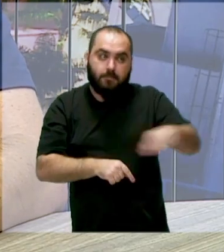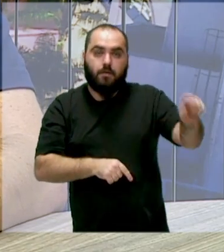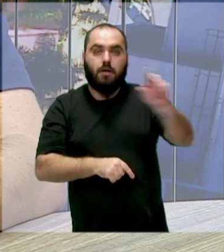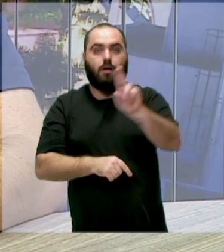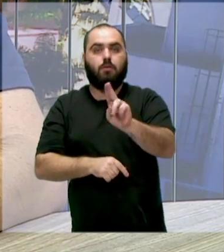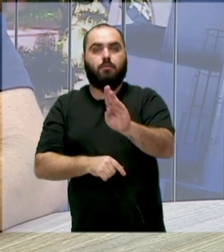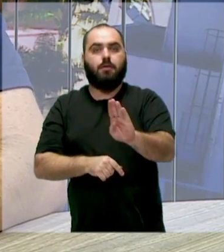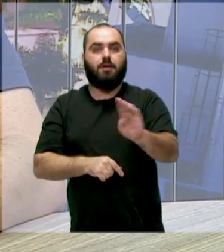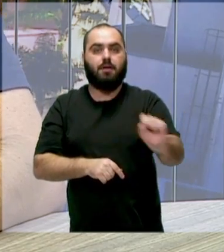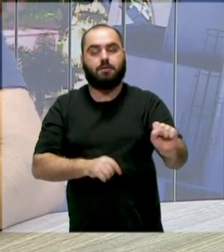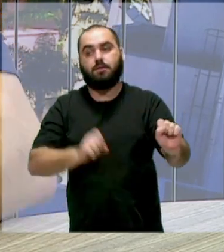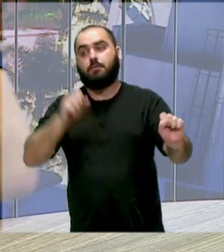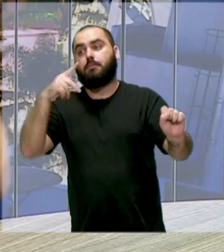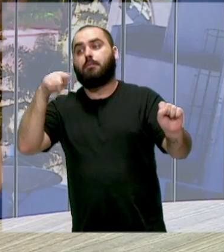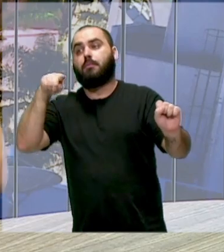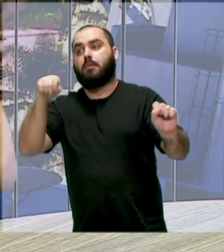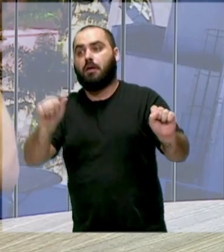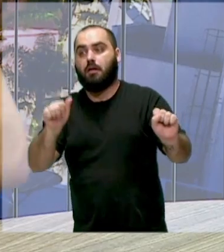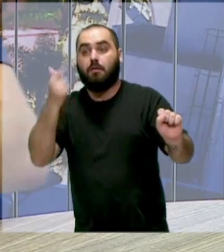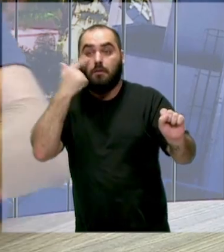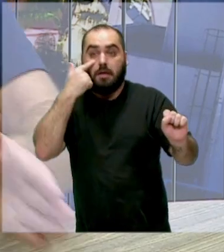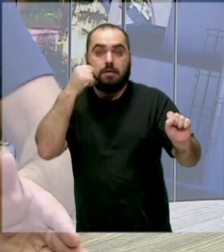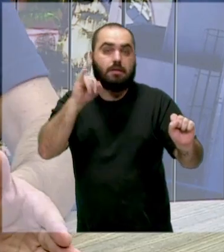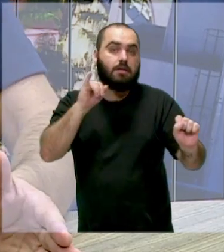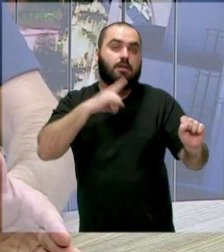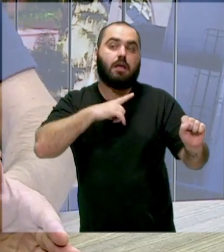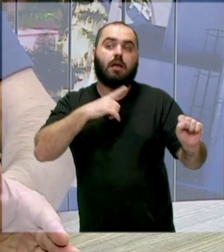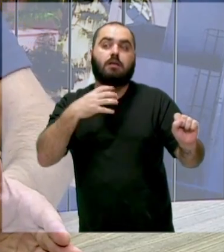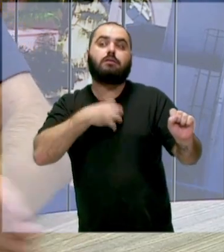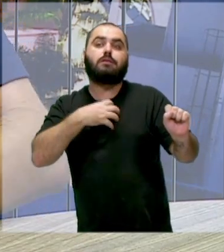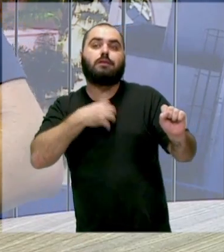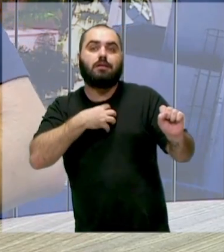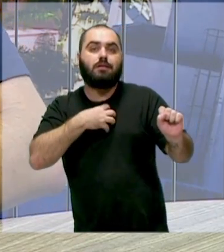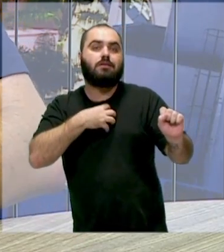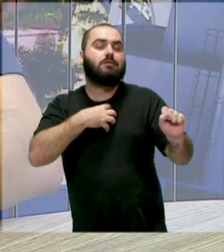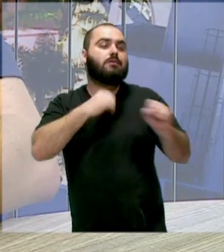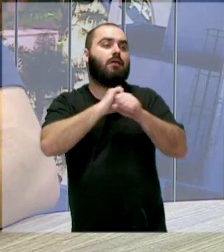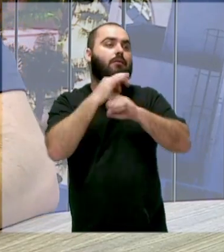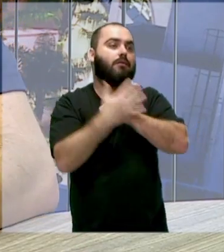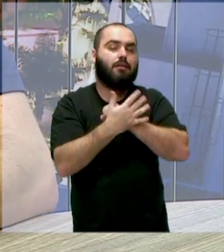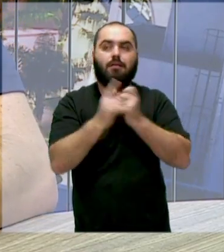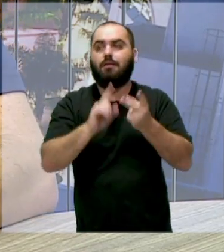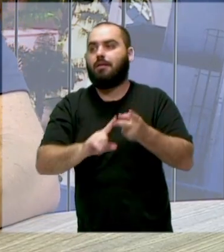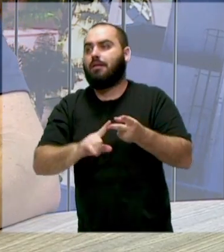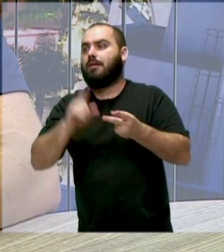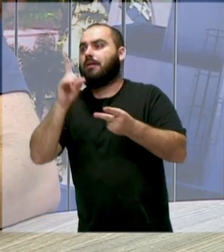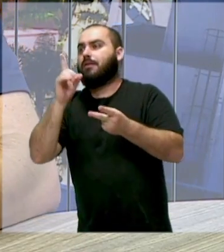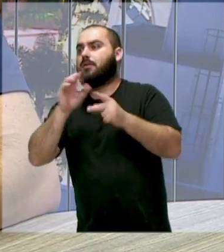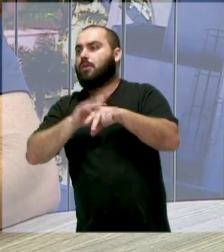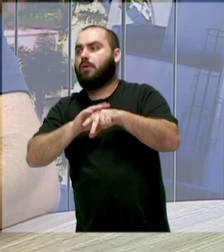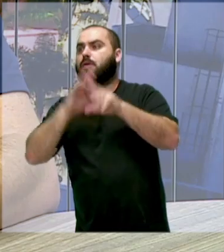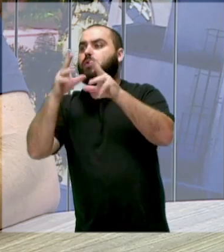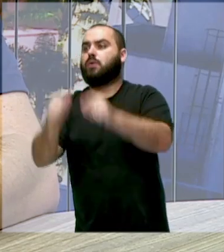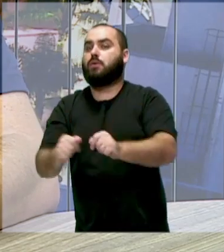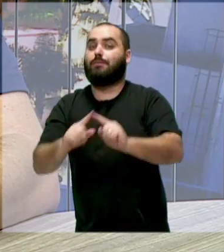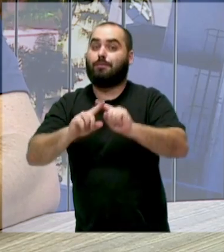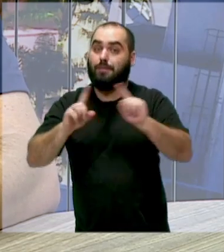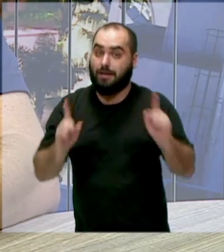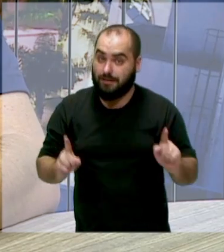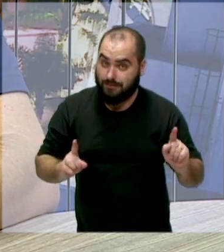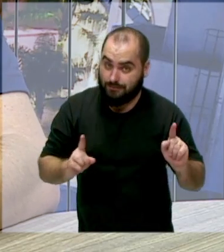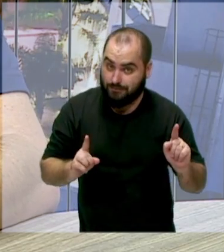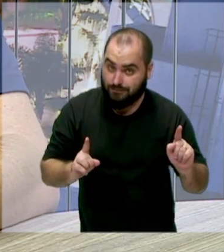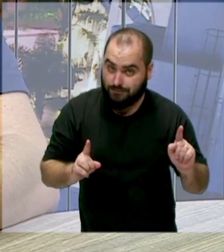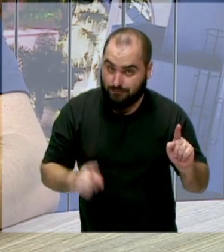no pronto atendimento para dengue. Se tem outros sintomas, notifique para Covid, notifique para tudo. Mas essa questão da